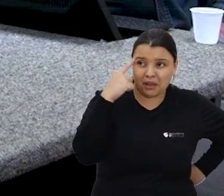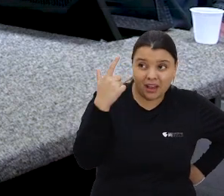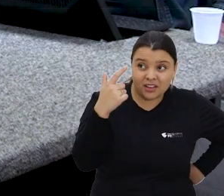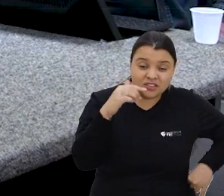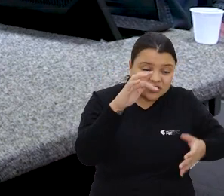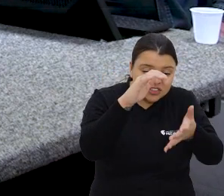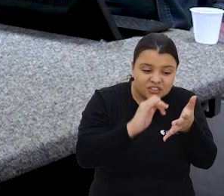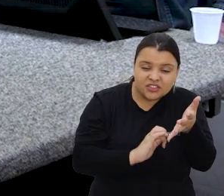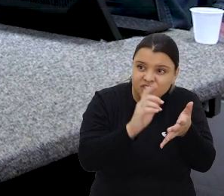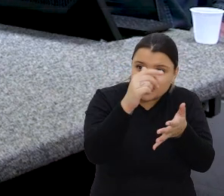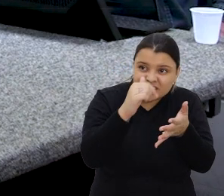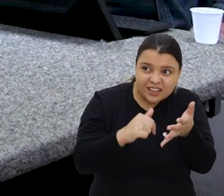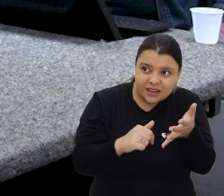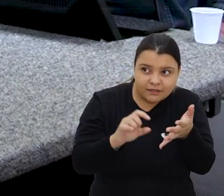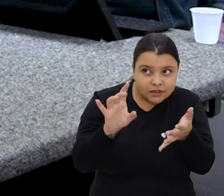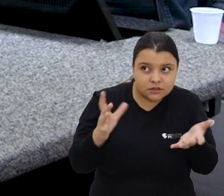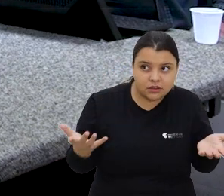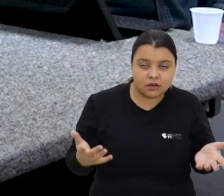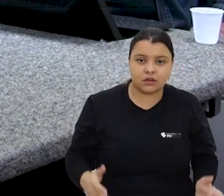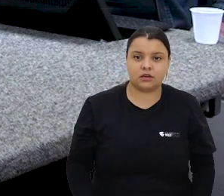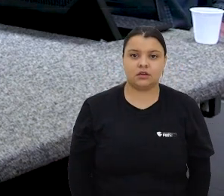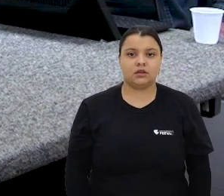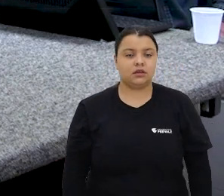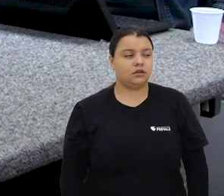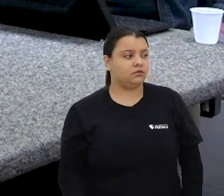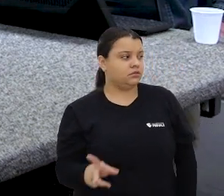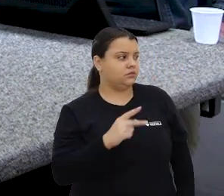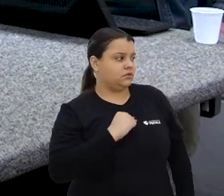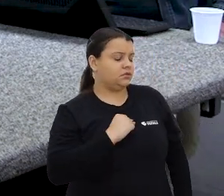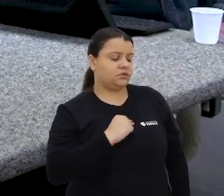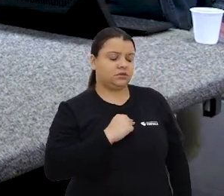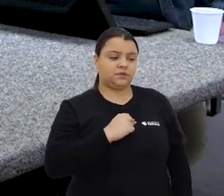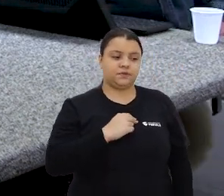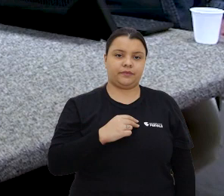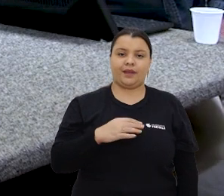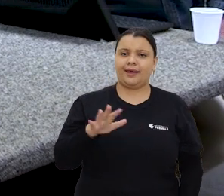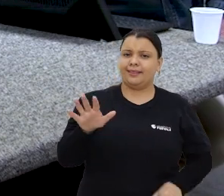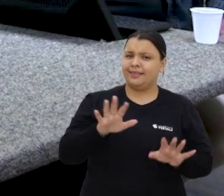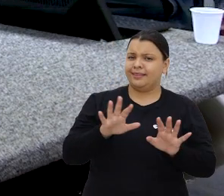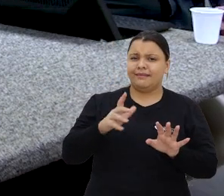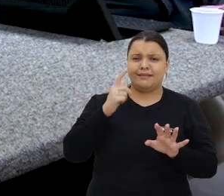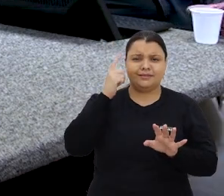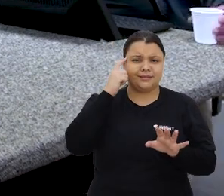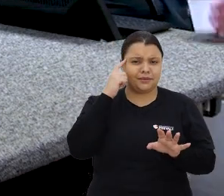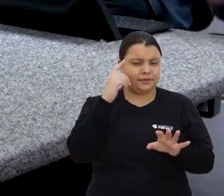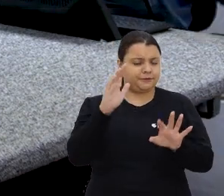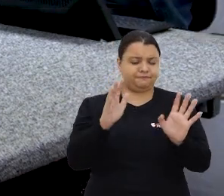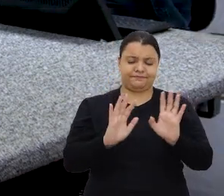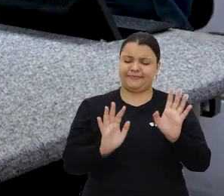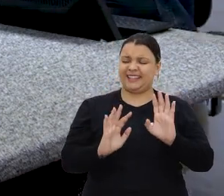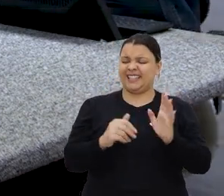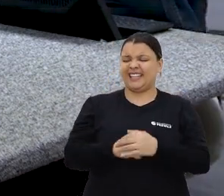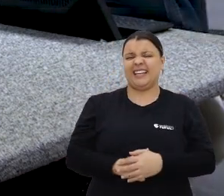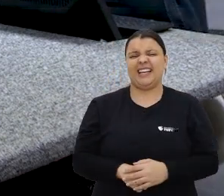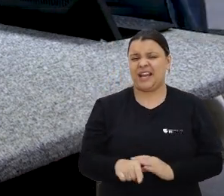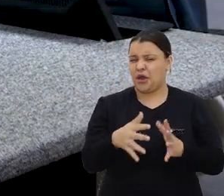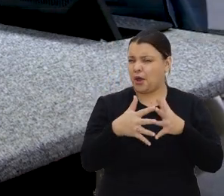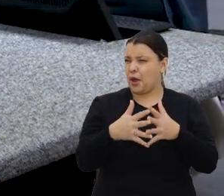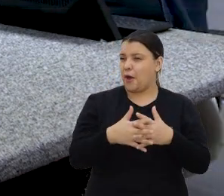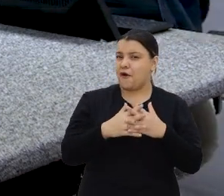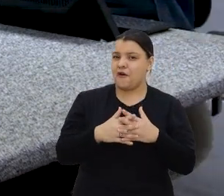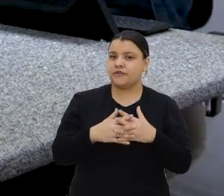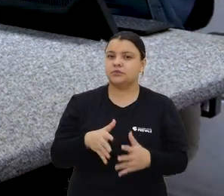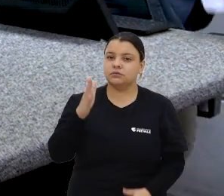súmula? Meu Deus do céu. Aí, não é o que tu tá pensando. Não é isso. Aí eu Sempre disse, a mesma eu sei o conversa. que vocês estão